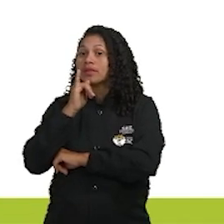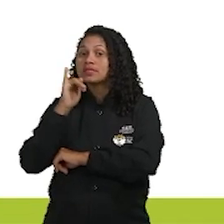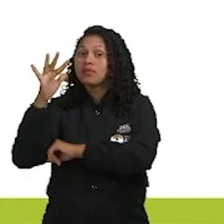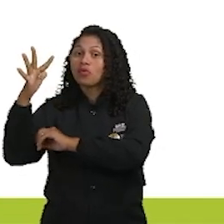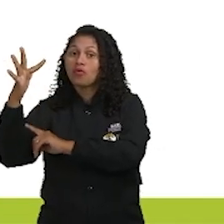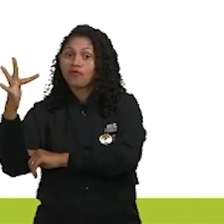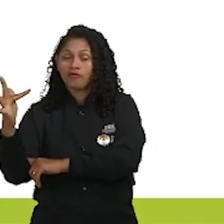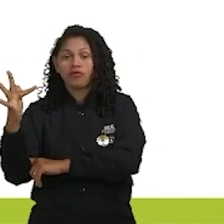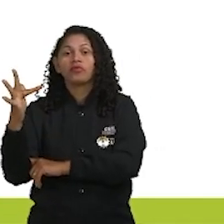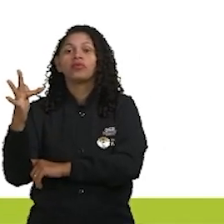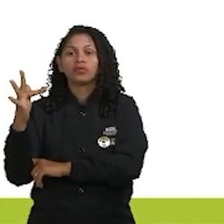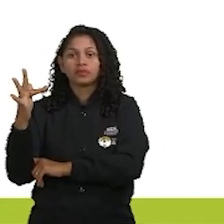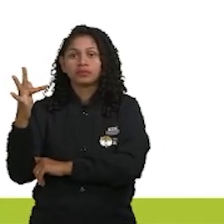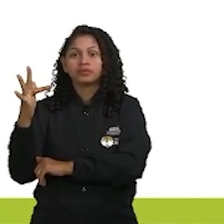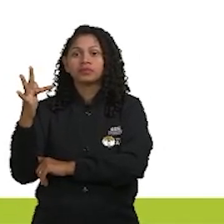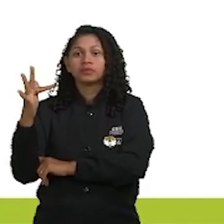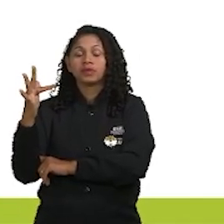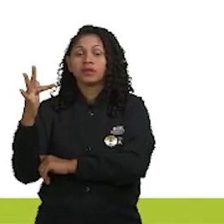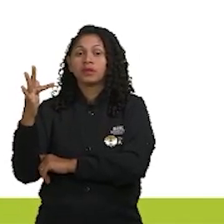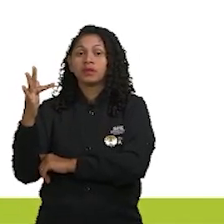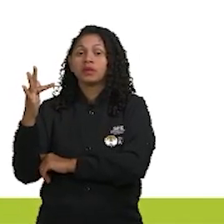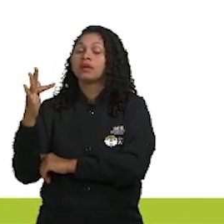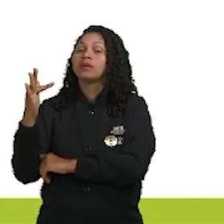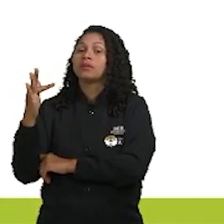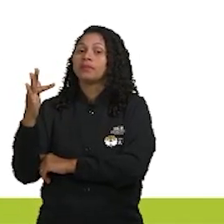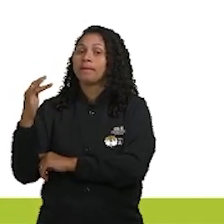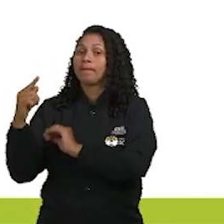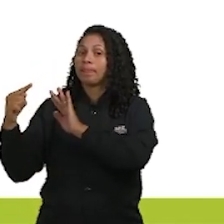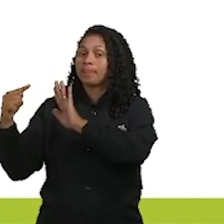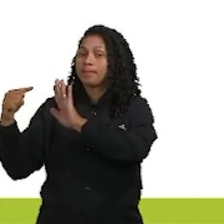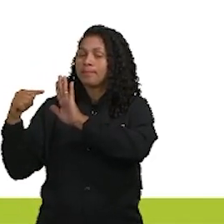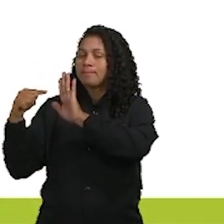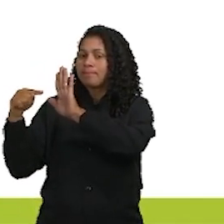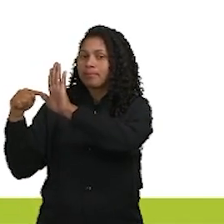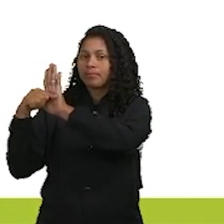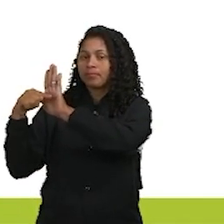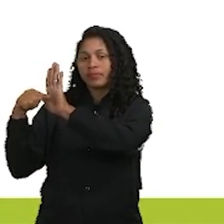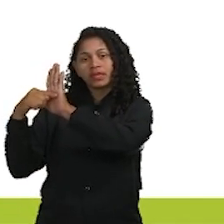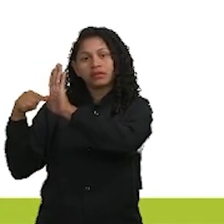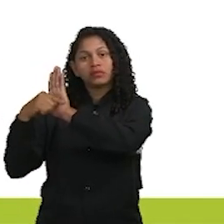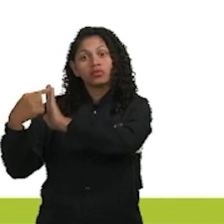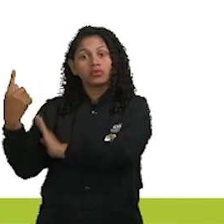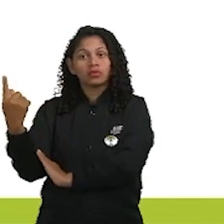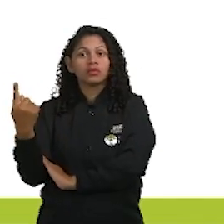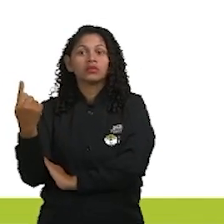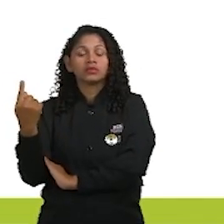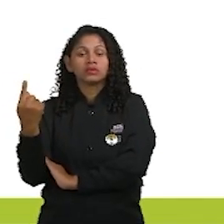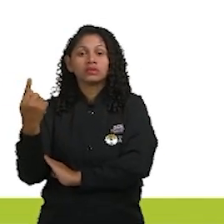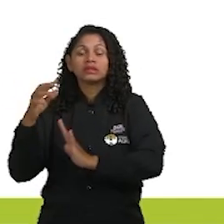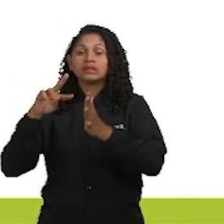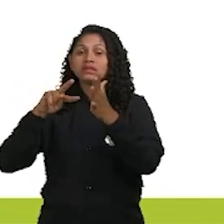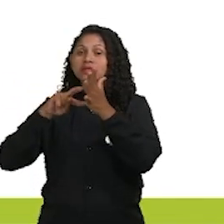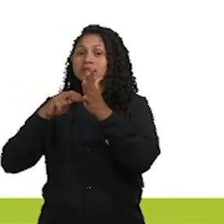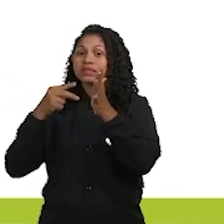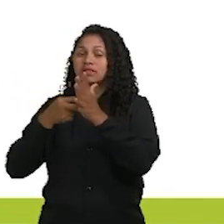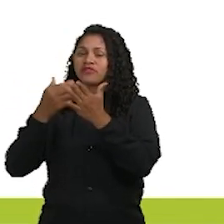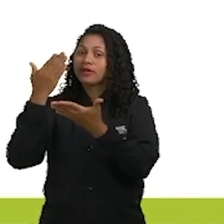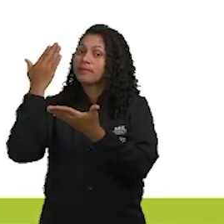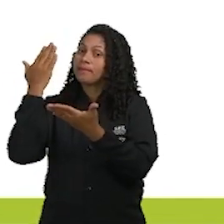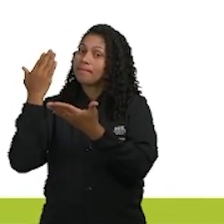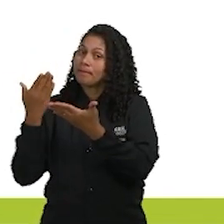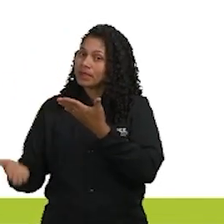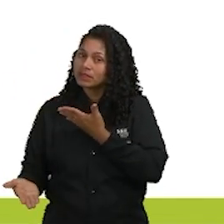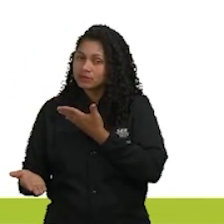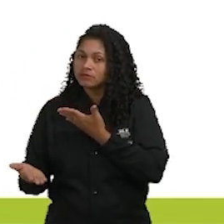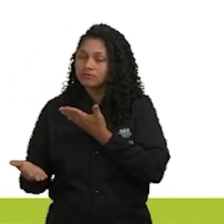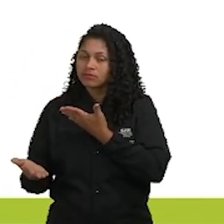flúor. Flúor com carga negativa. Ele é um ânion. Isso significa que ele perdeu, que